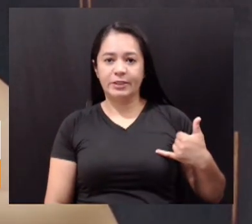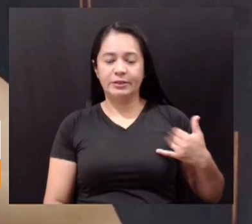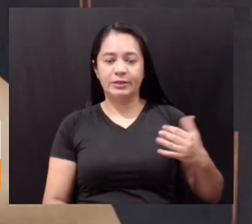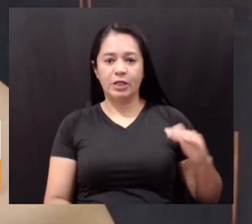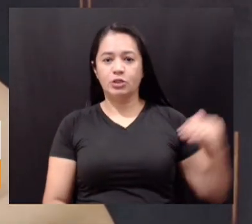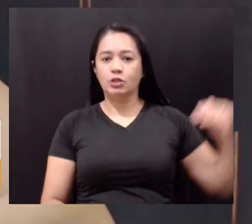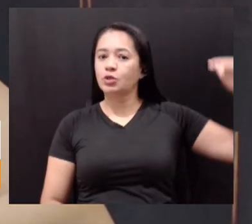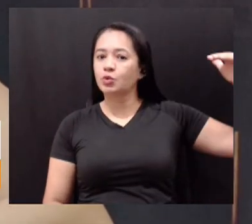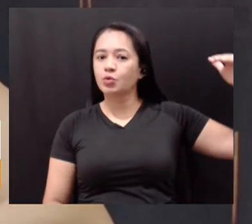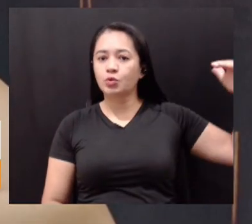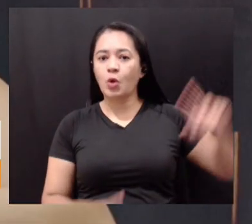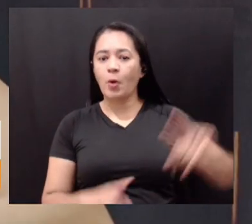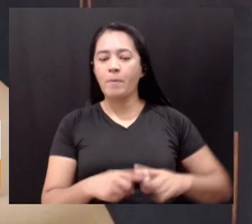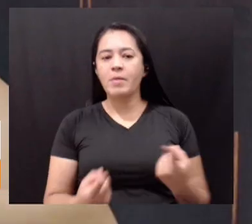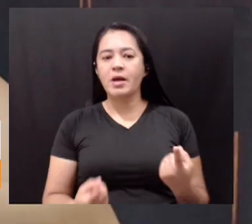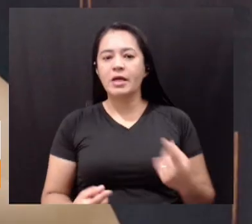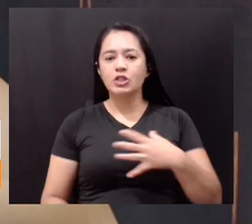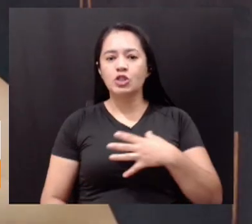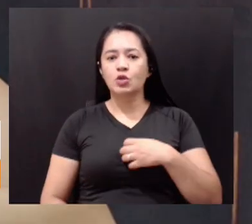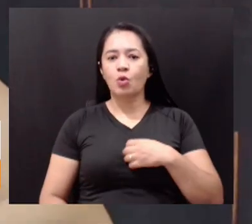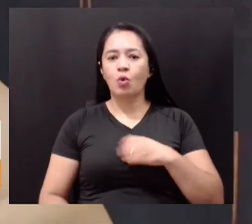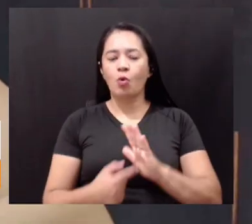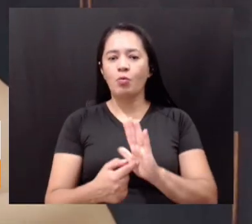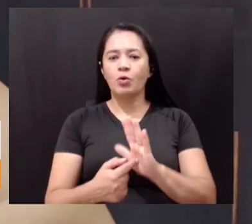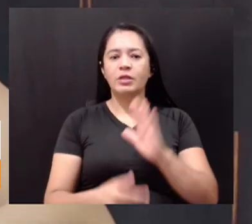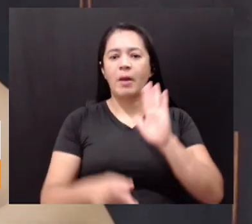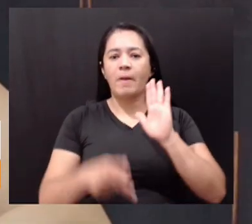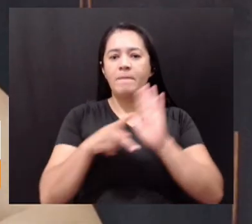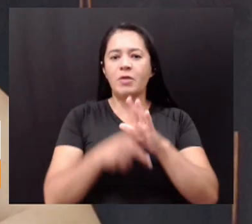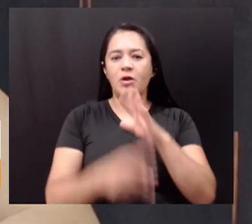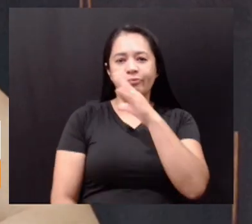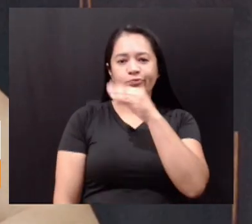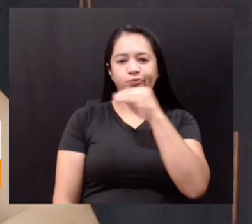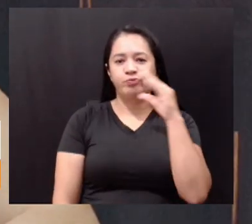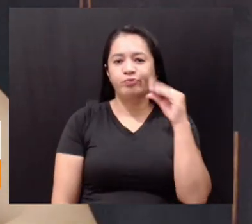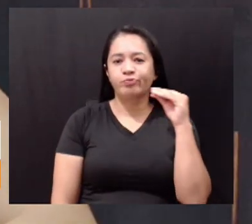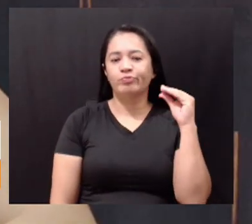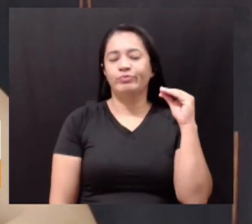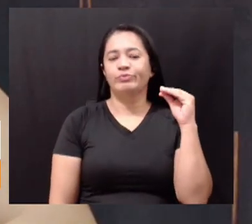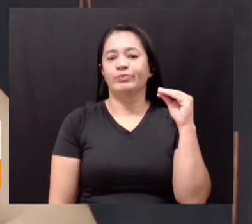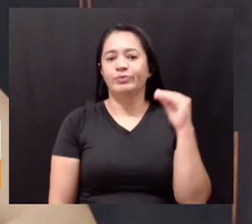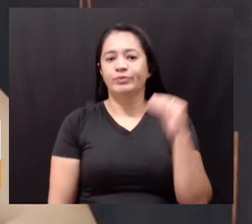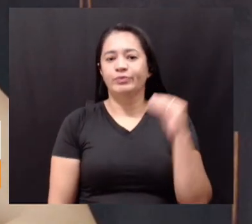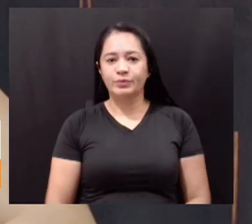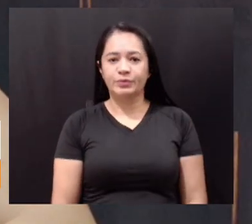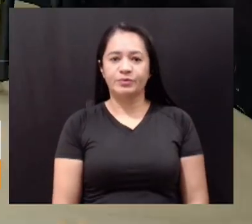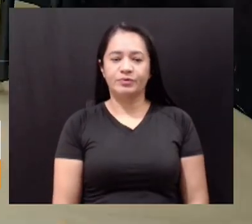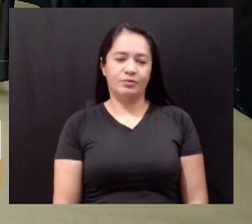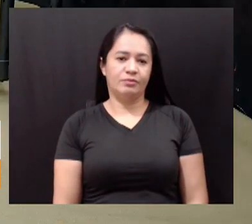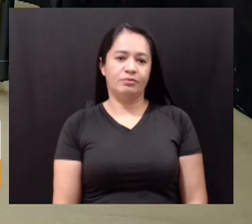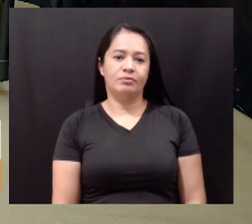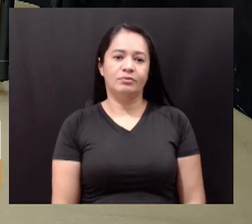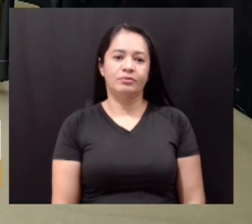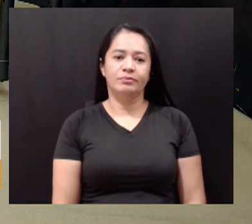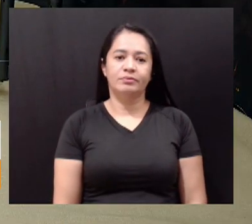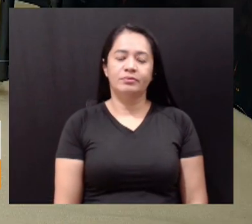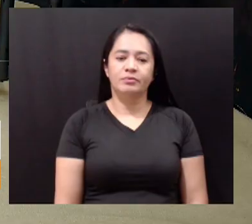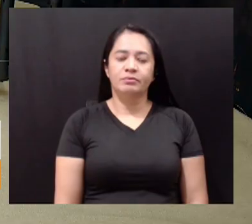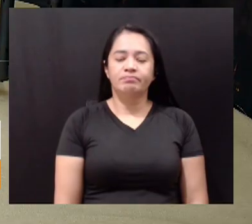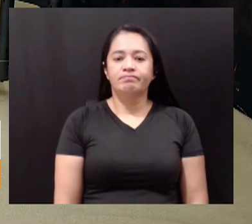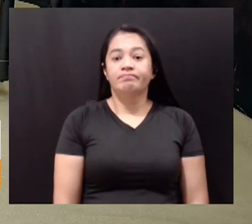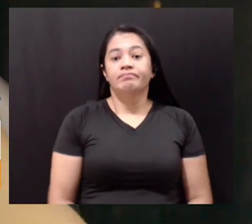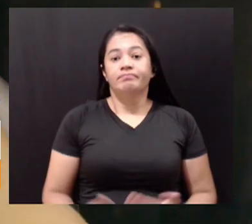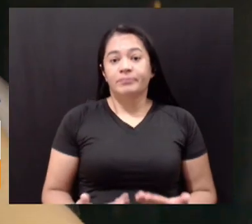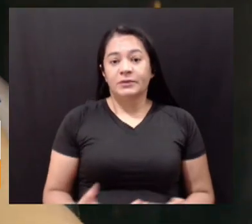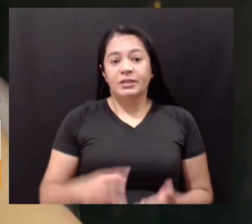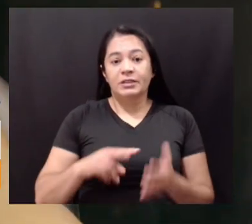têm comportamentos ainda mais infantis, mais adolescentes. Muito bem, então, isso é um distúrbio, né,